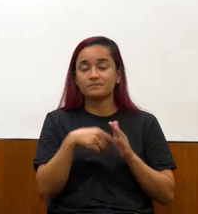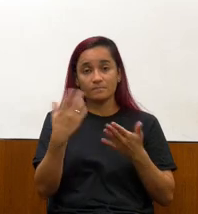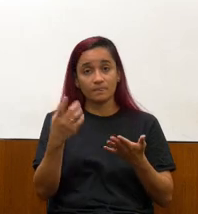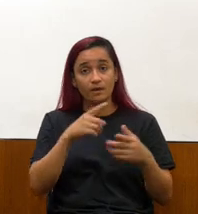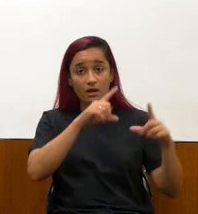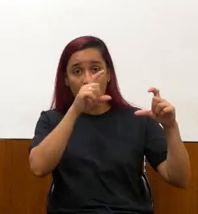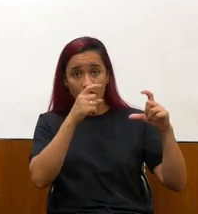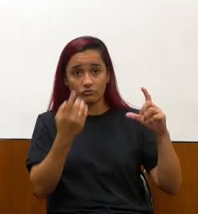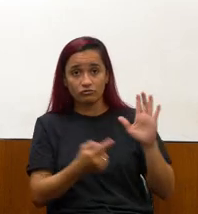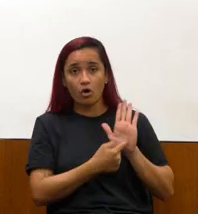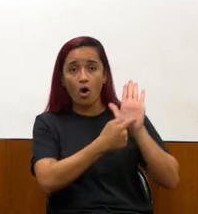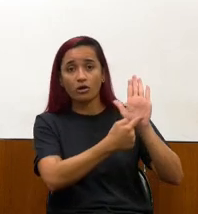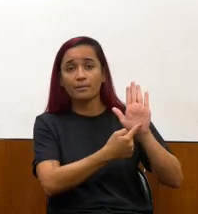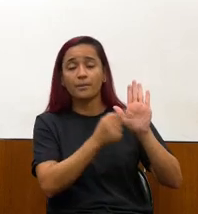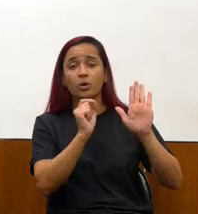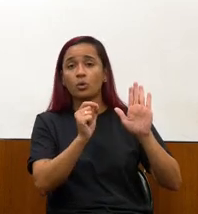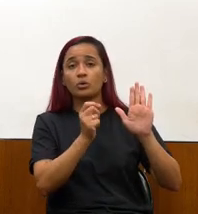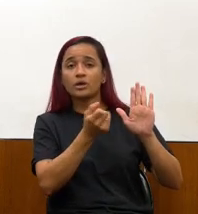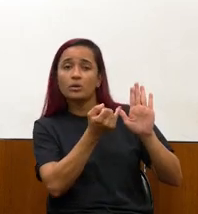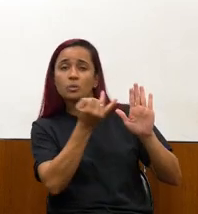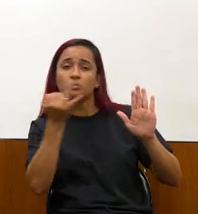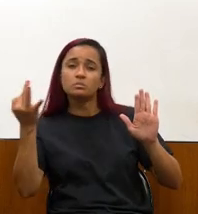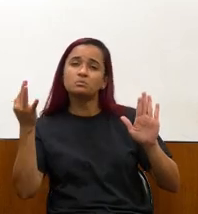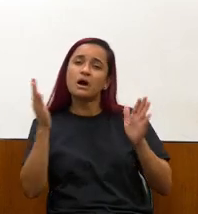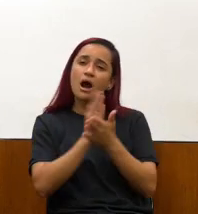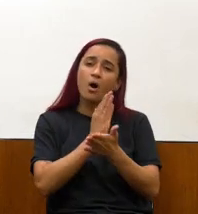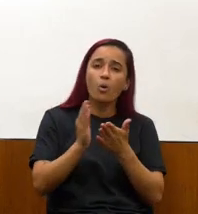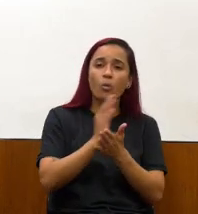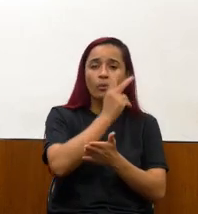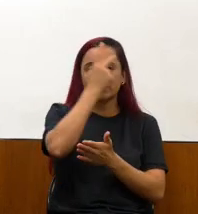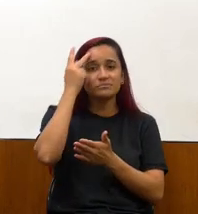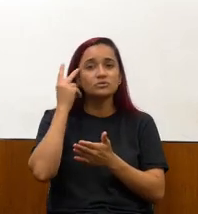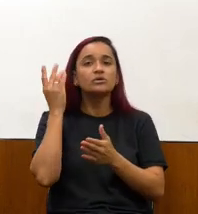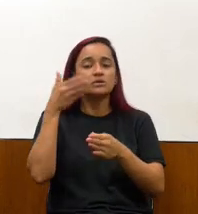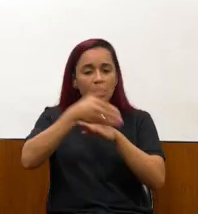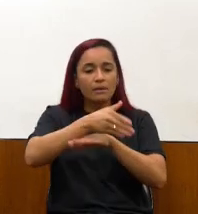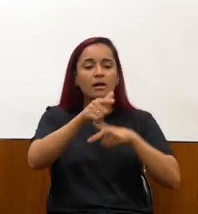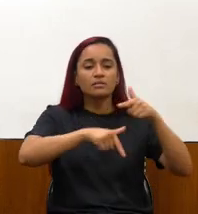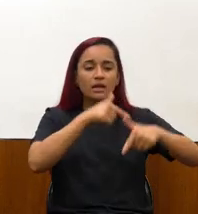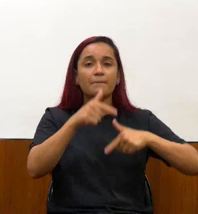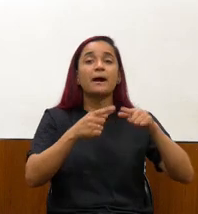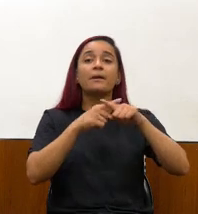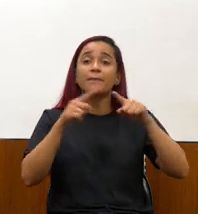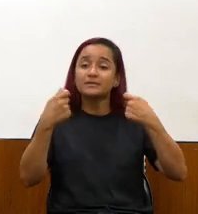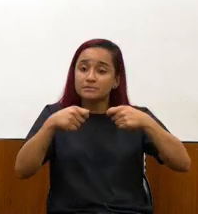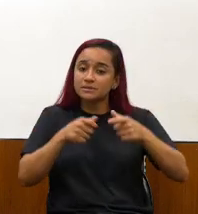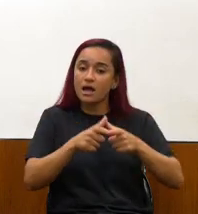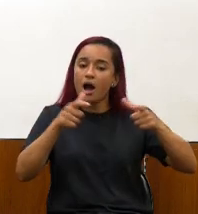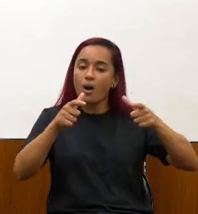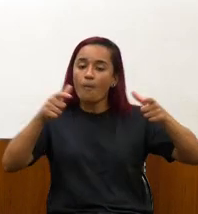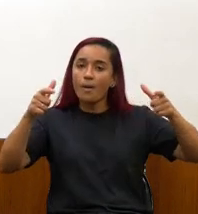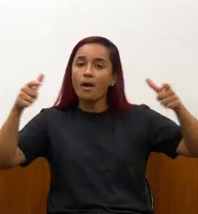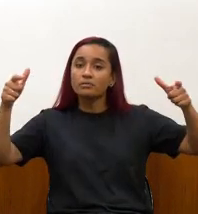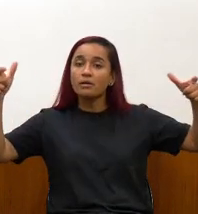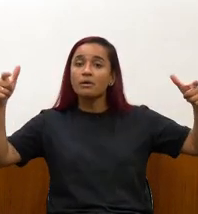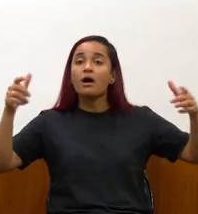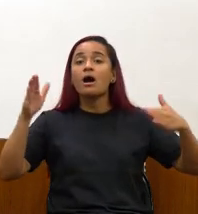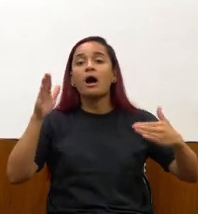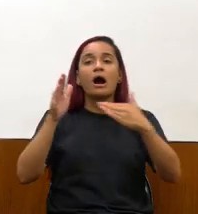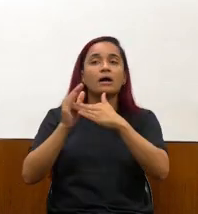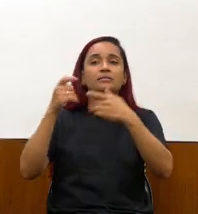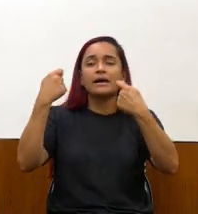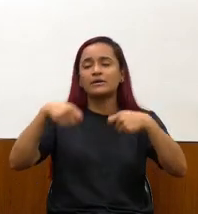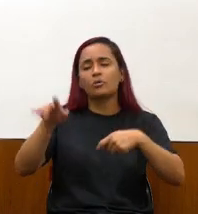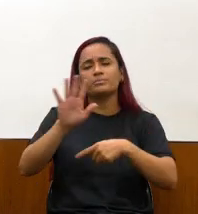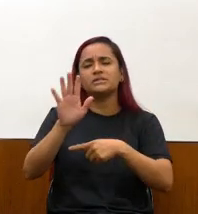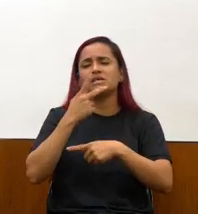trabalho. Nosso dever é cada dia mais expandir, triplicar, quadruplicar esse número, até que a gente não precise mais falar de números.